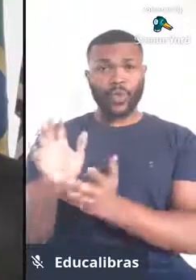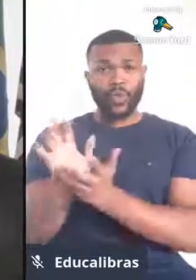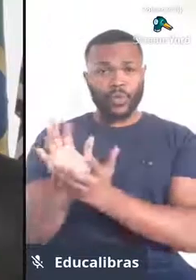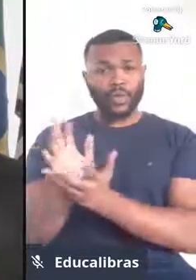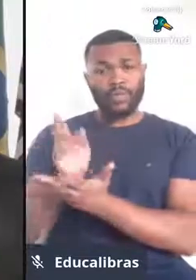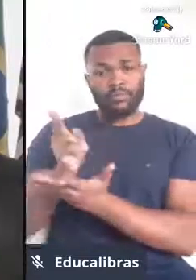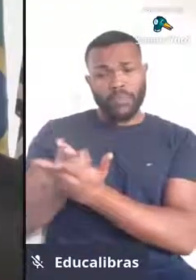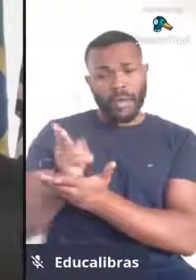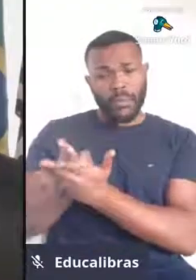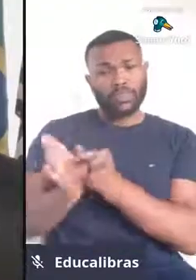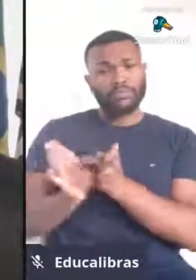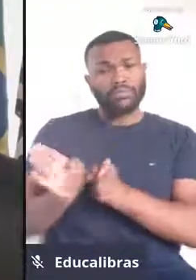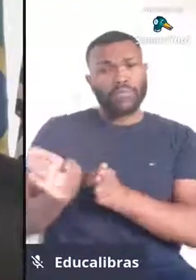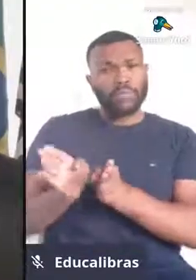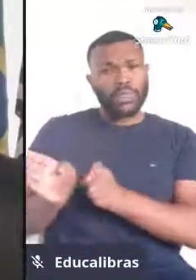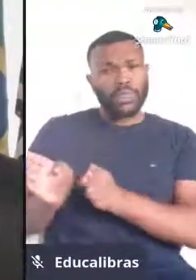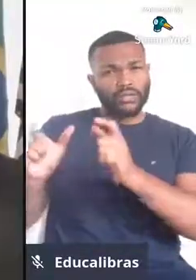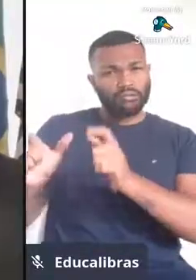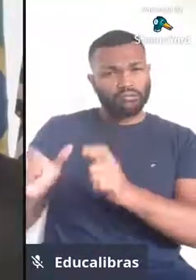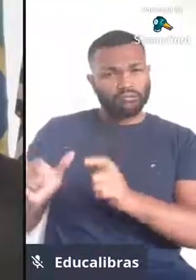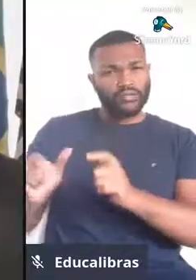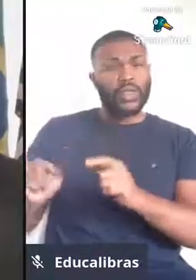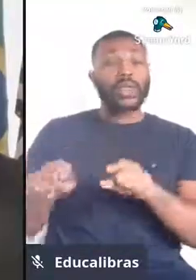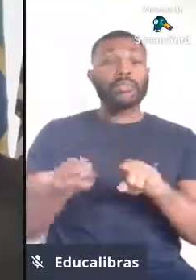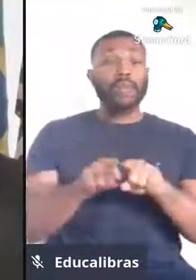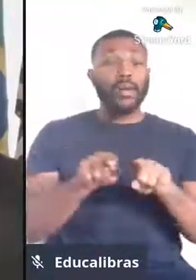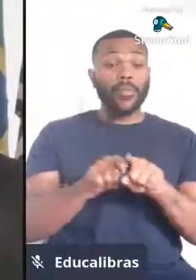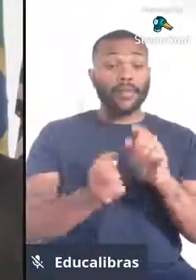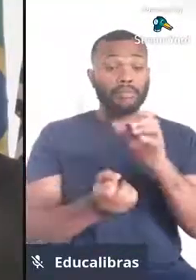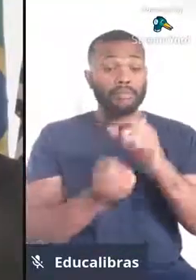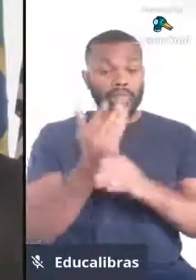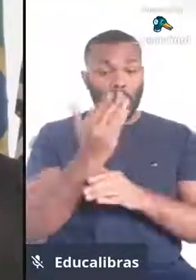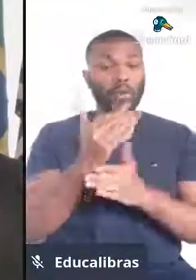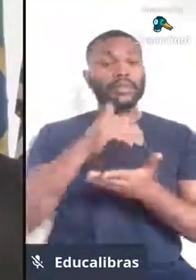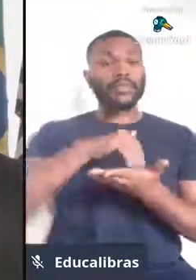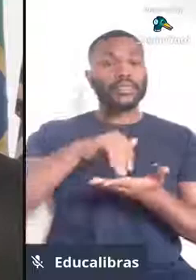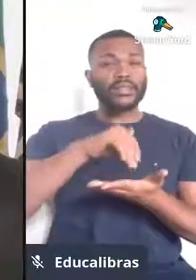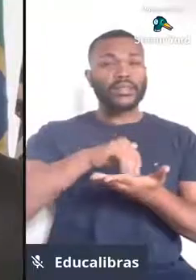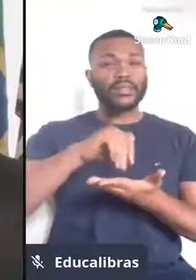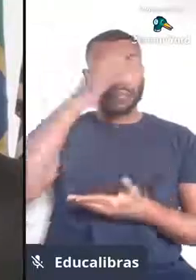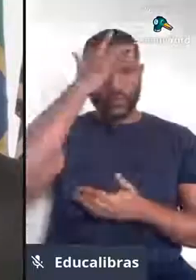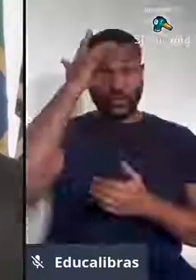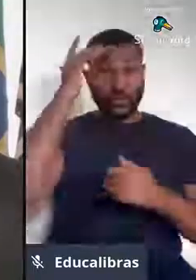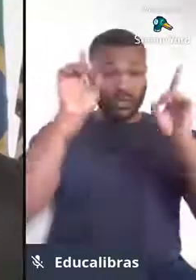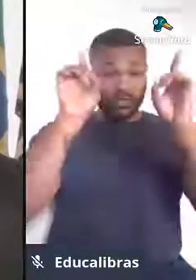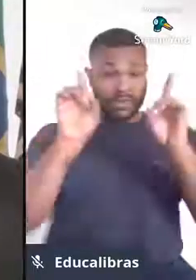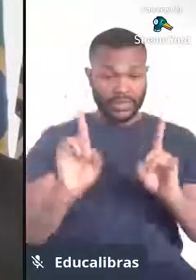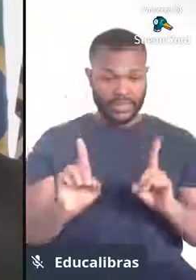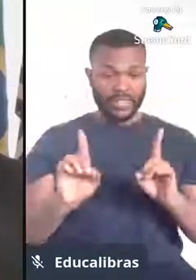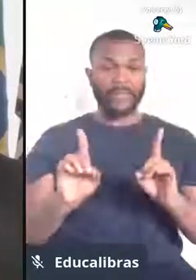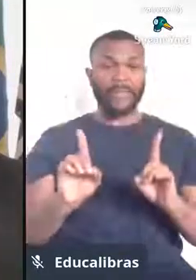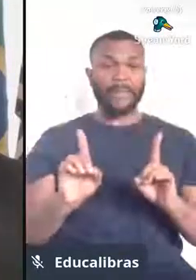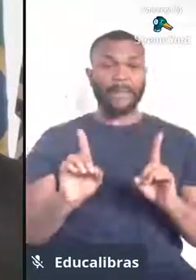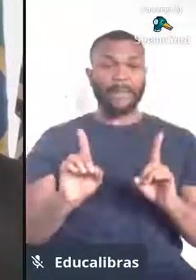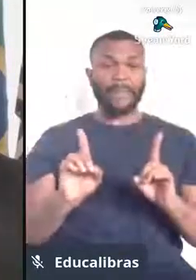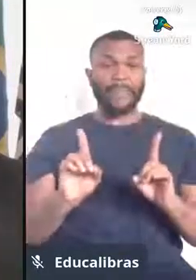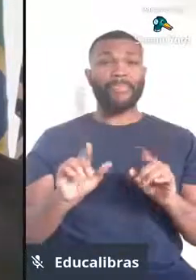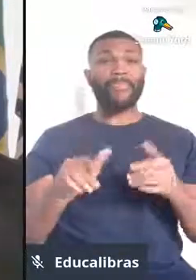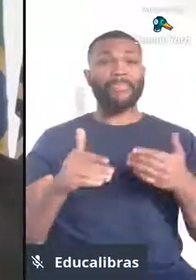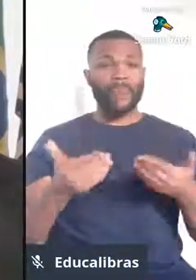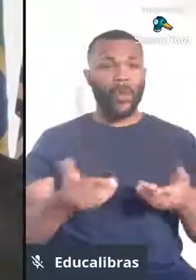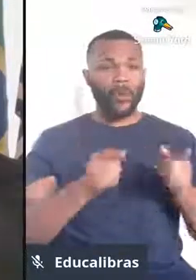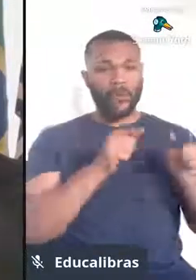de Acessibilidade, e da Secretaria. Então, a Secretaria ela é uma consequência